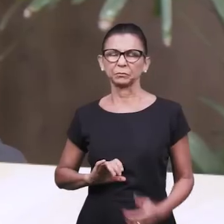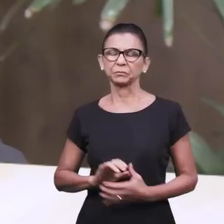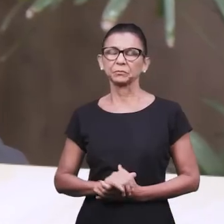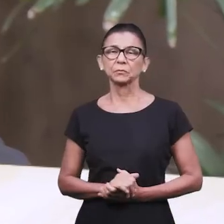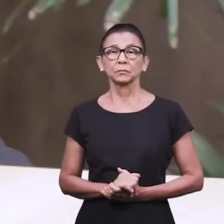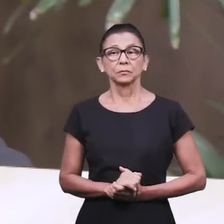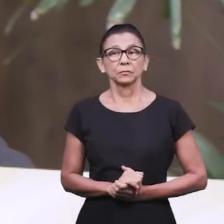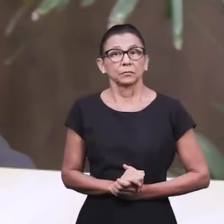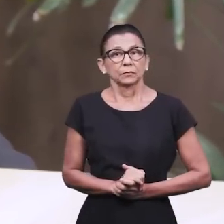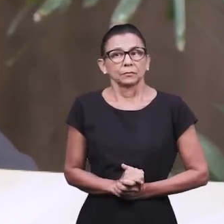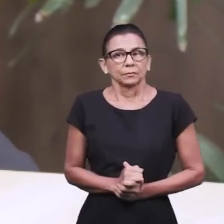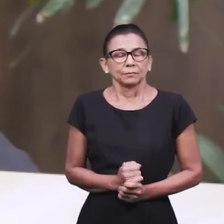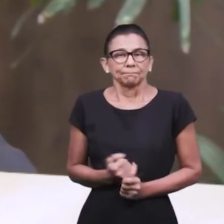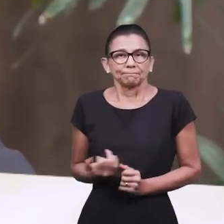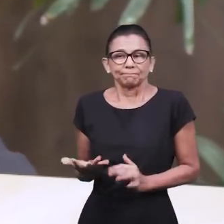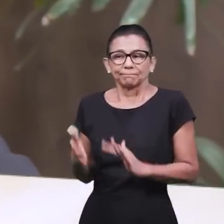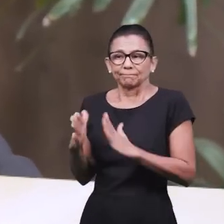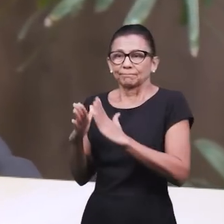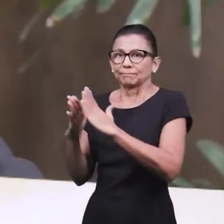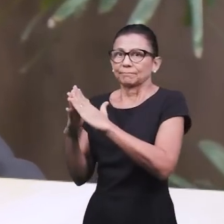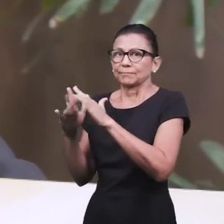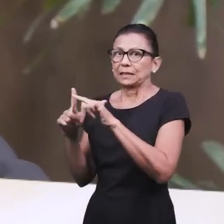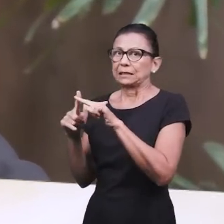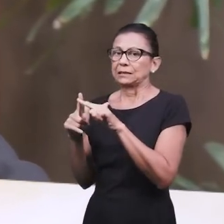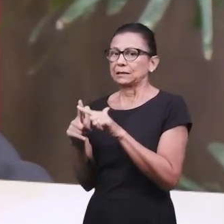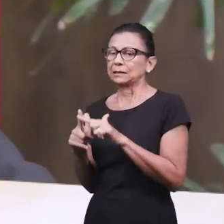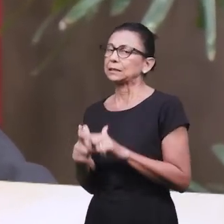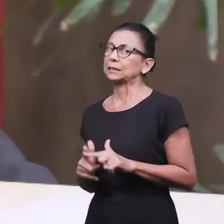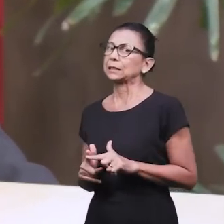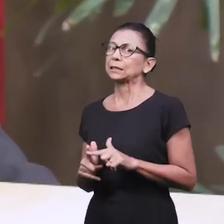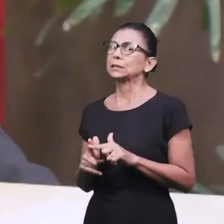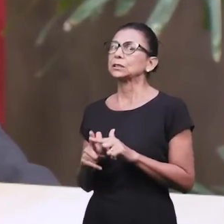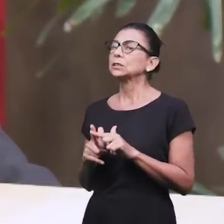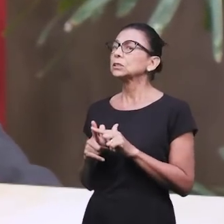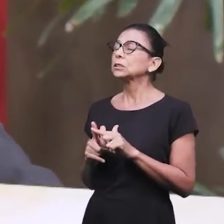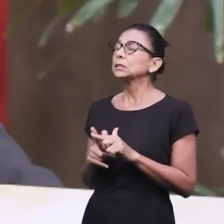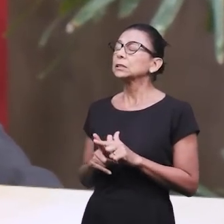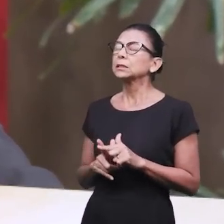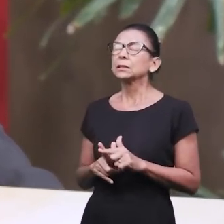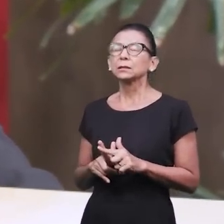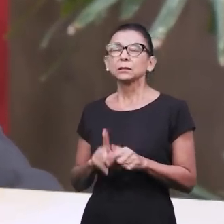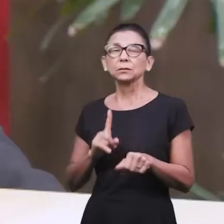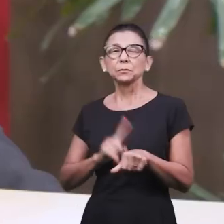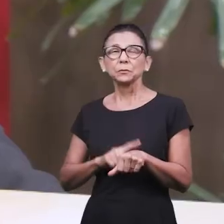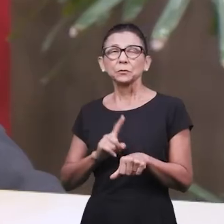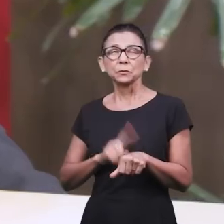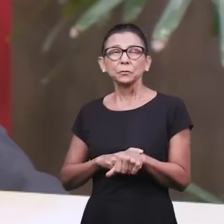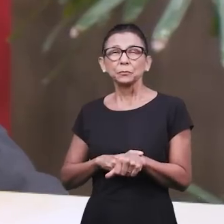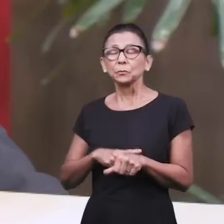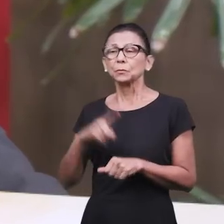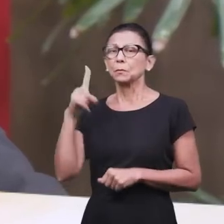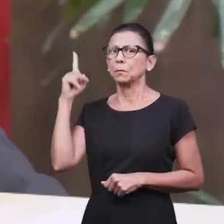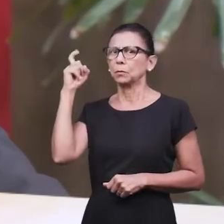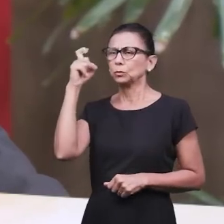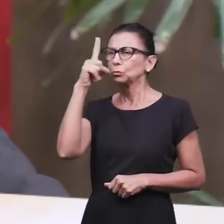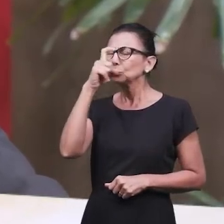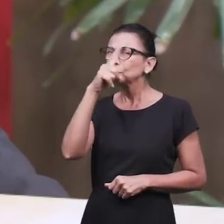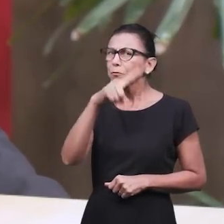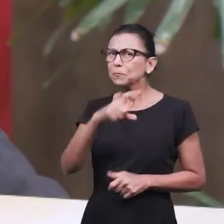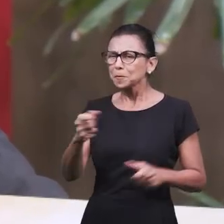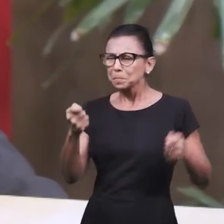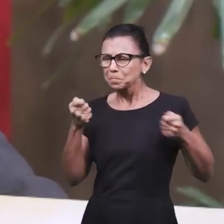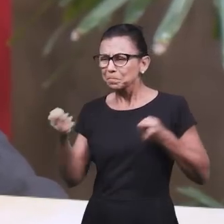Nero. Quer dizer, a igreja vivia um dos momentos mais dramáticos na